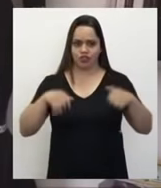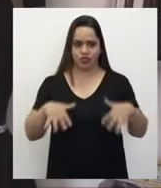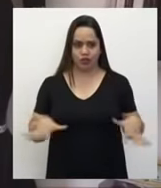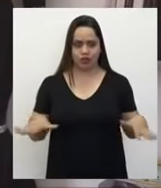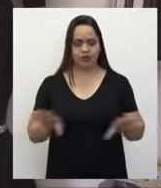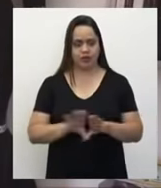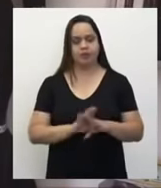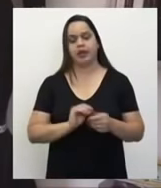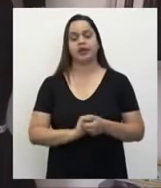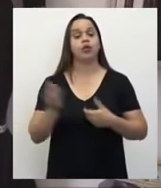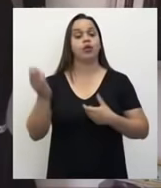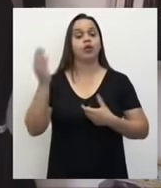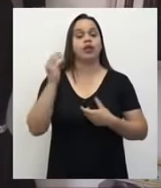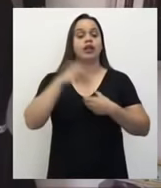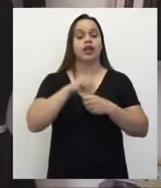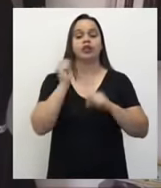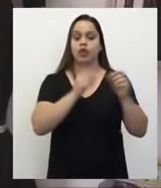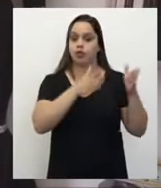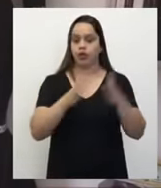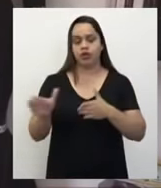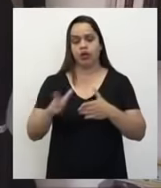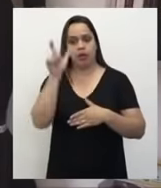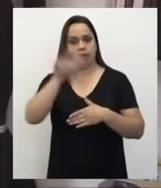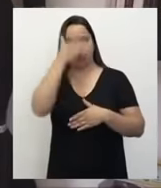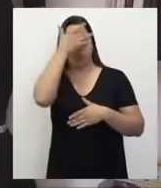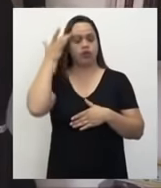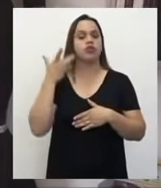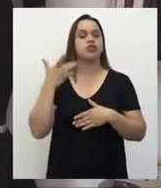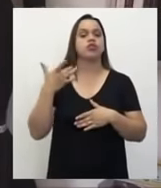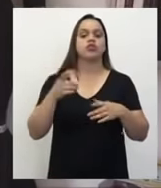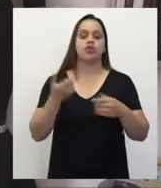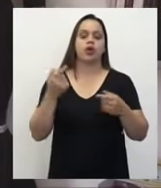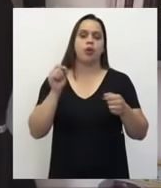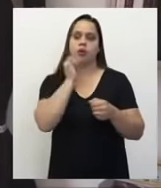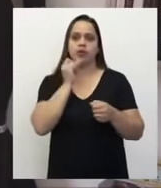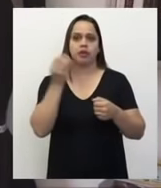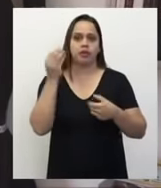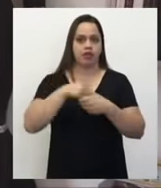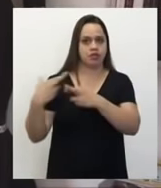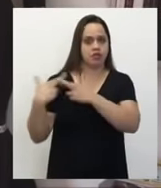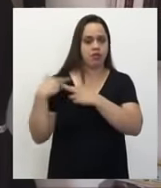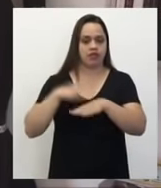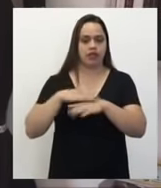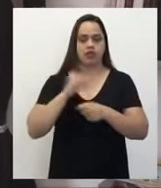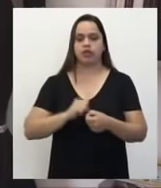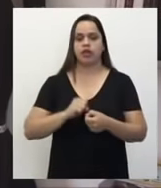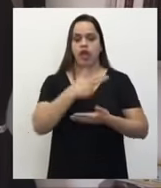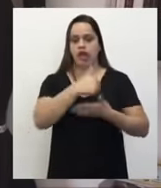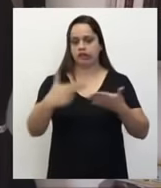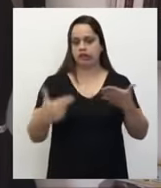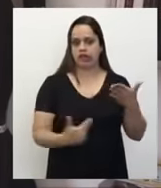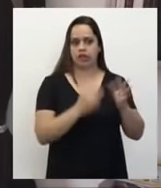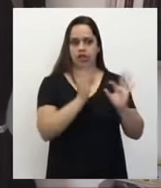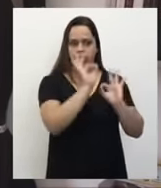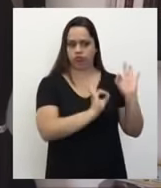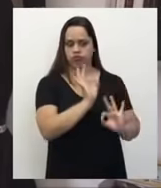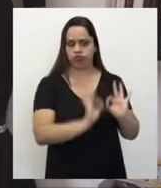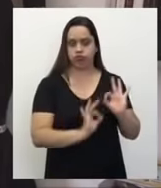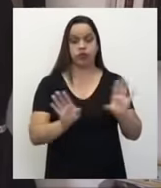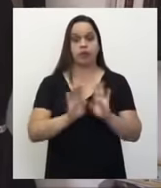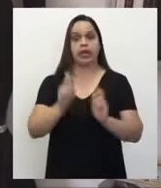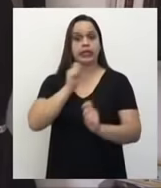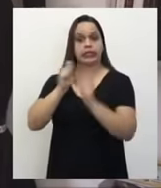do figurinista, está, por exemplo, desenho do croquis, entrevista com o